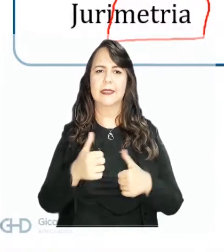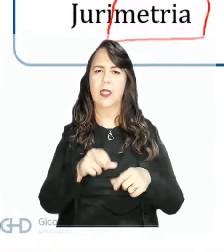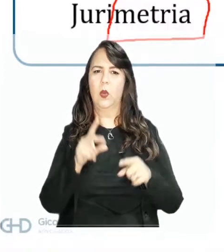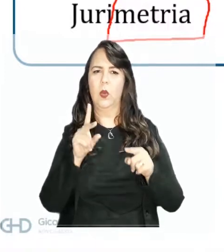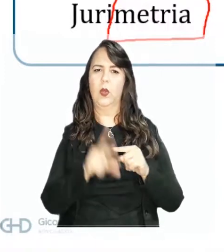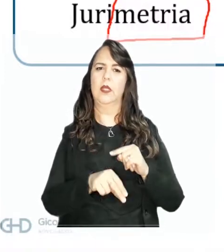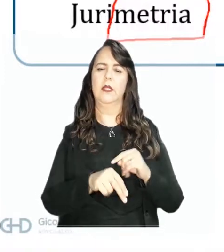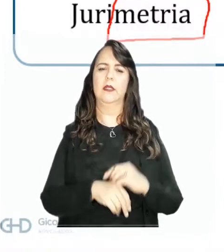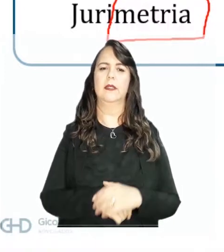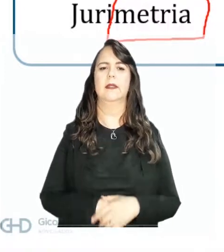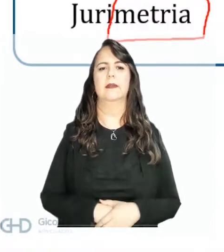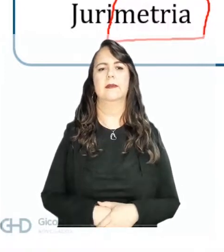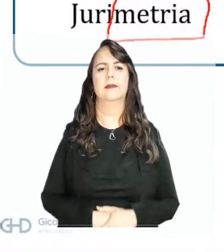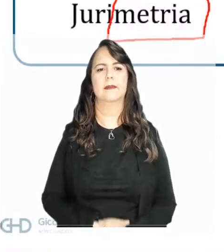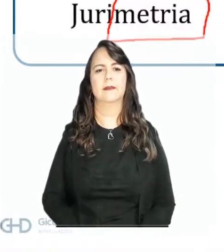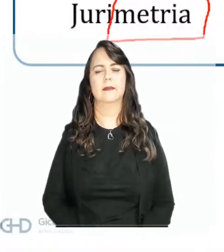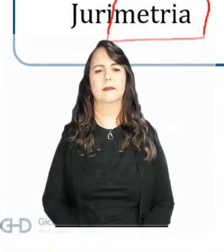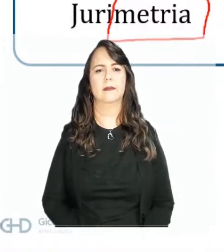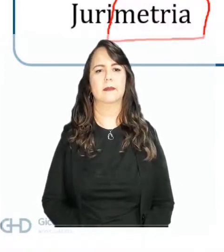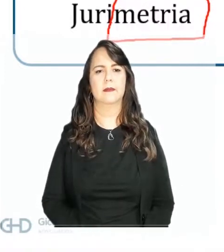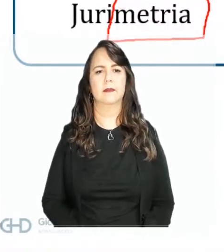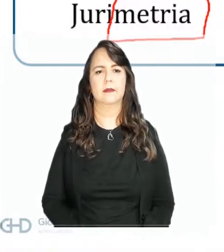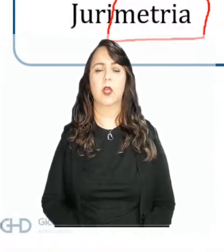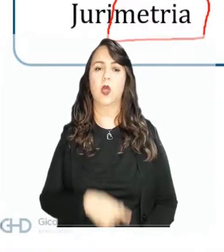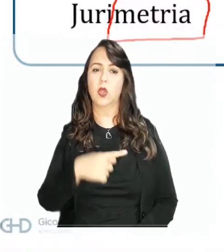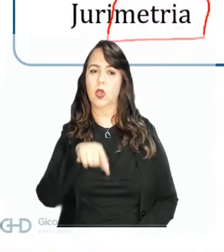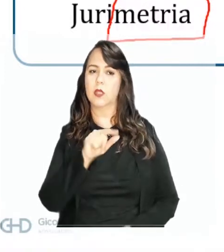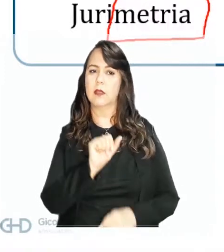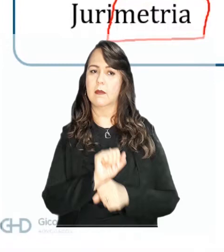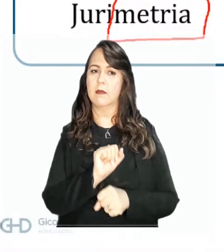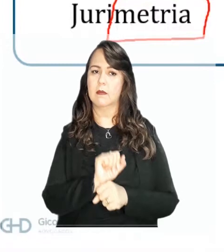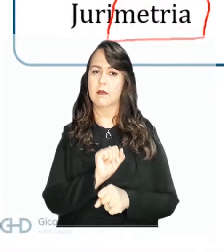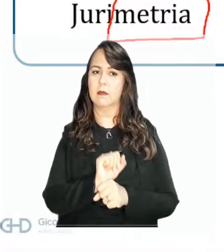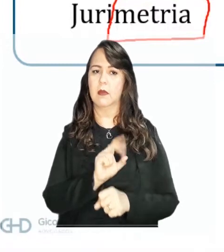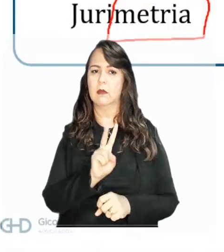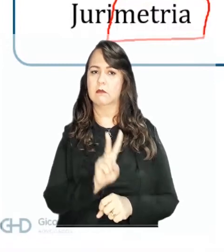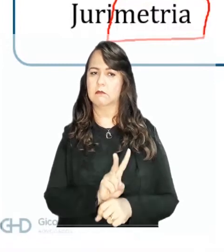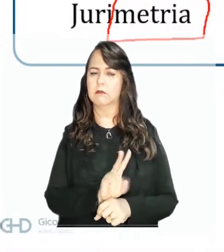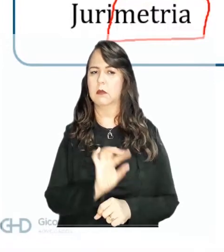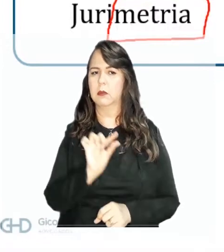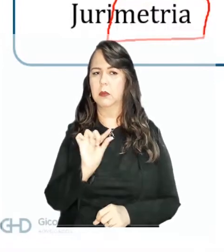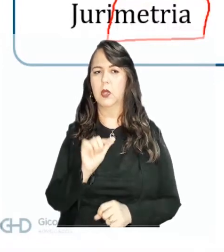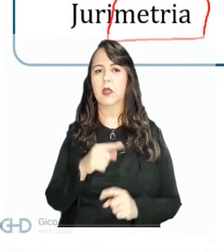Nós vamos aguardar o retorno do doutor Ivo Gico Júnior,